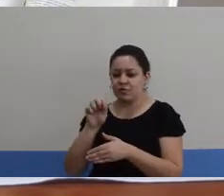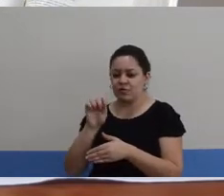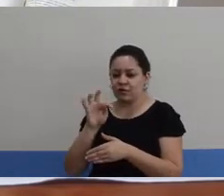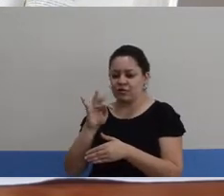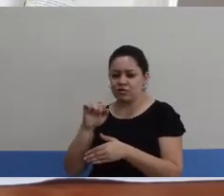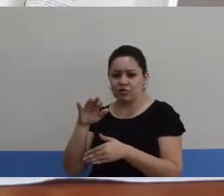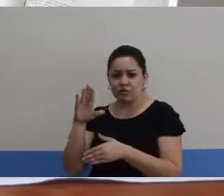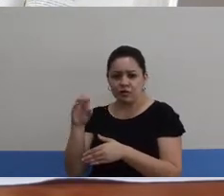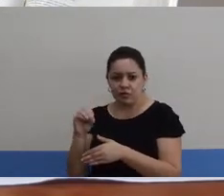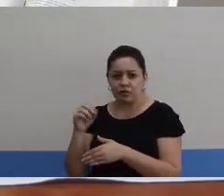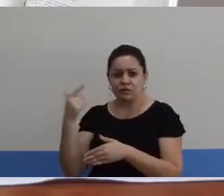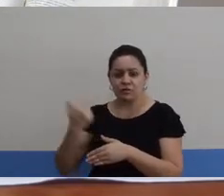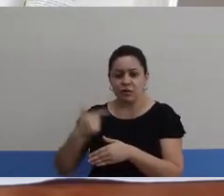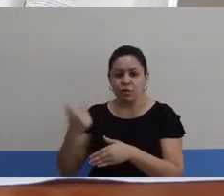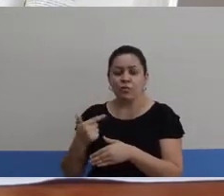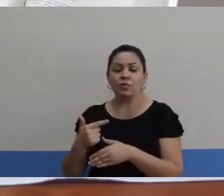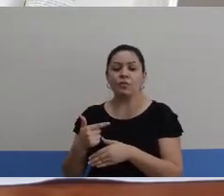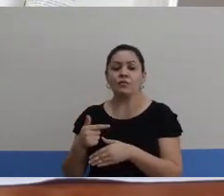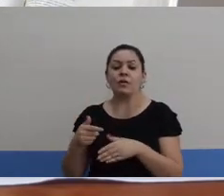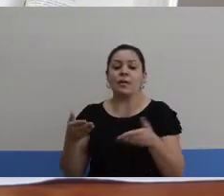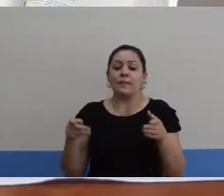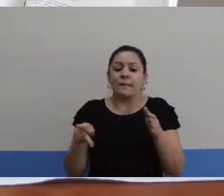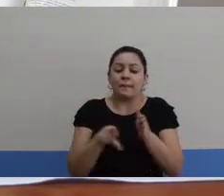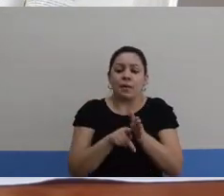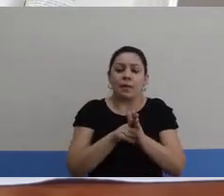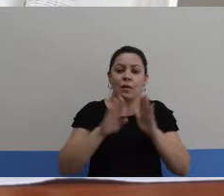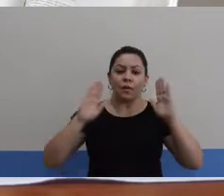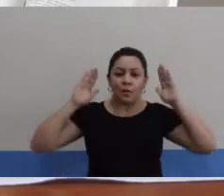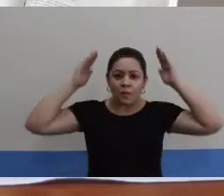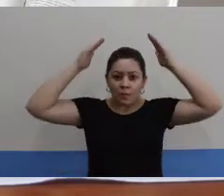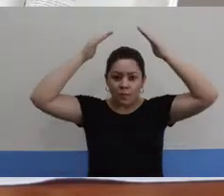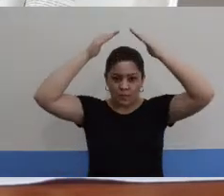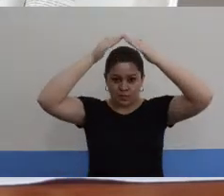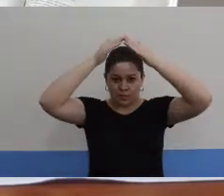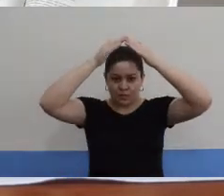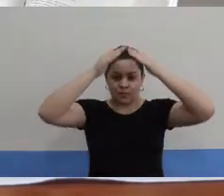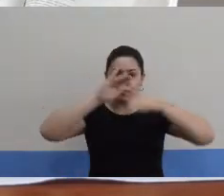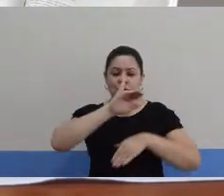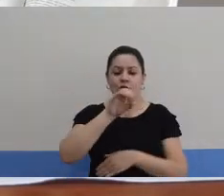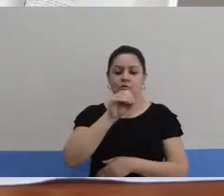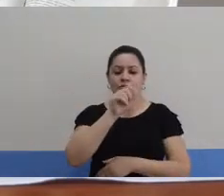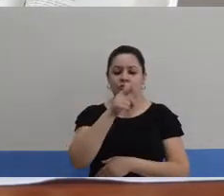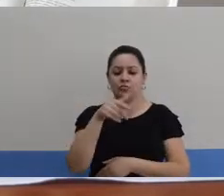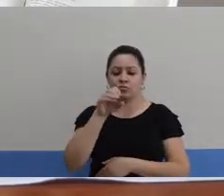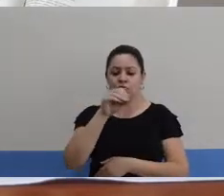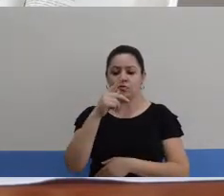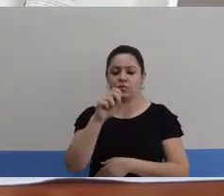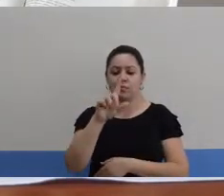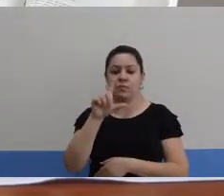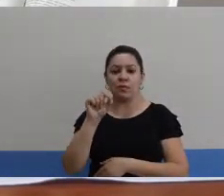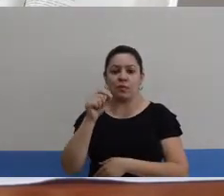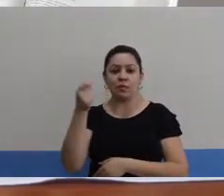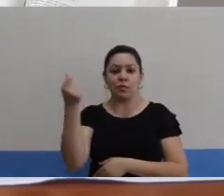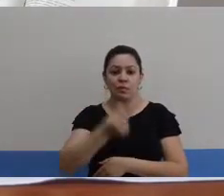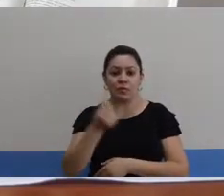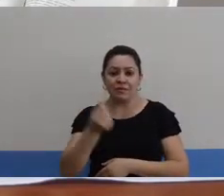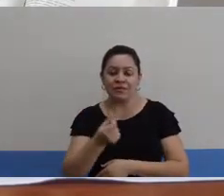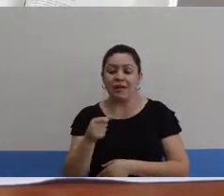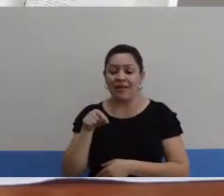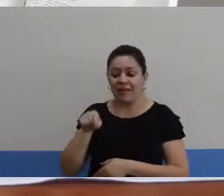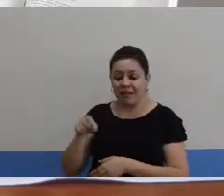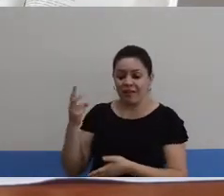VI, hoje São Paulo VI. O Papa que deu continuidade ao concílio que tinha